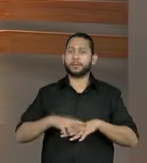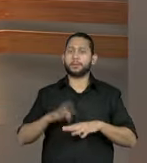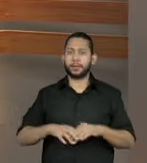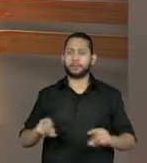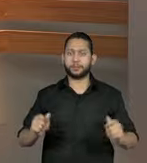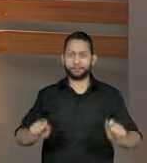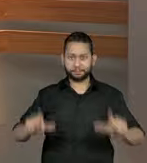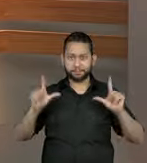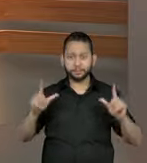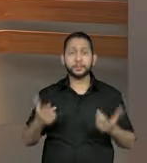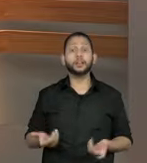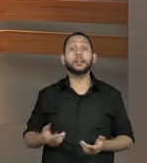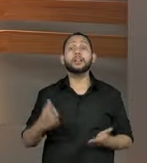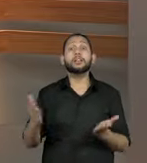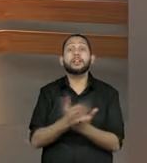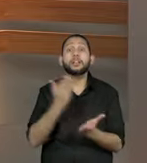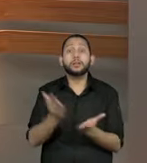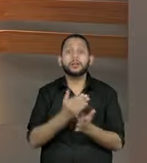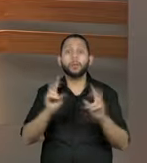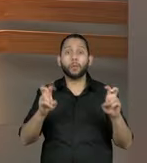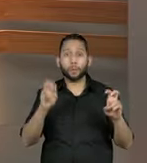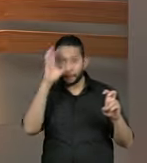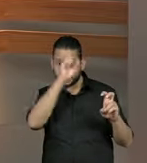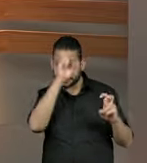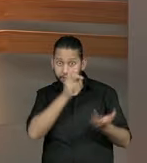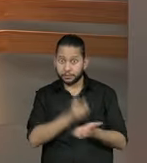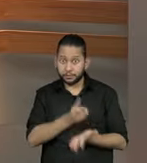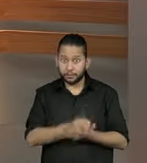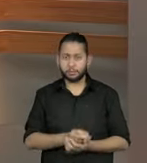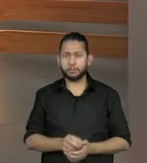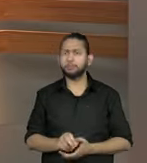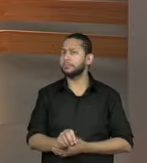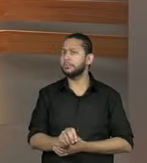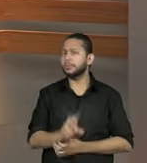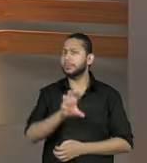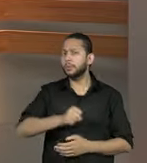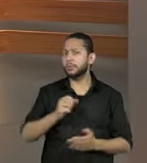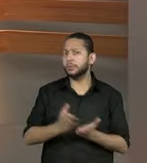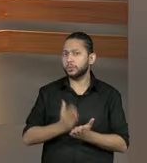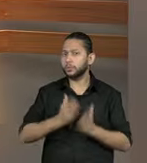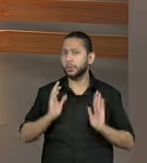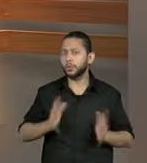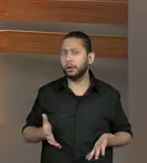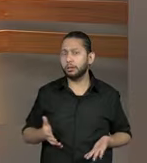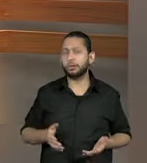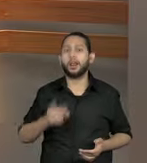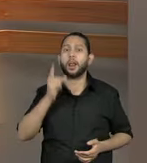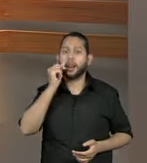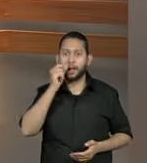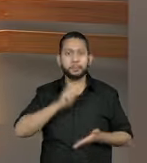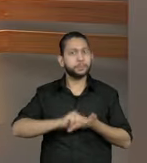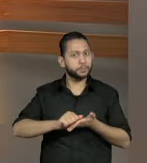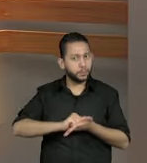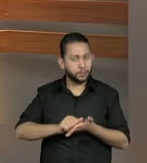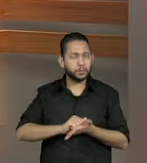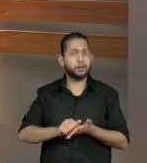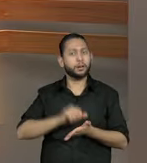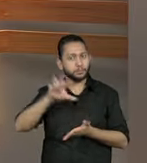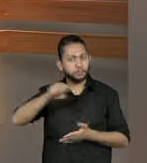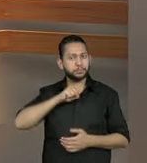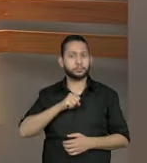estamos trabalhando o material do Aprender Sempre. Então, se você já tem o material aí, separa o material, lápis e borracha para as suas